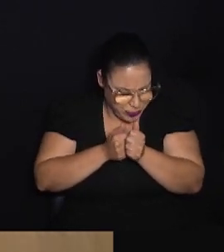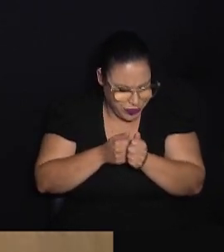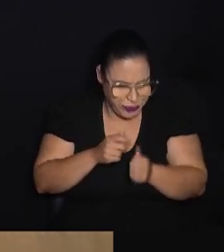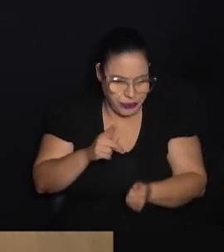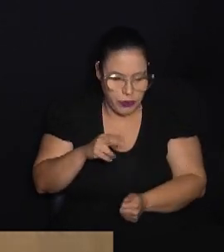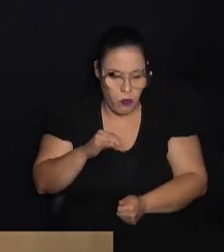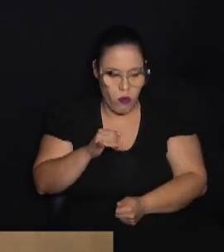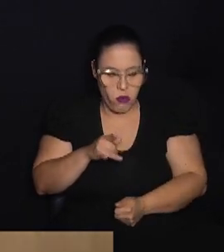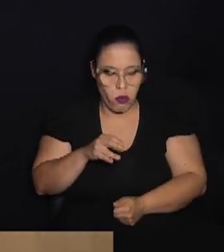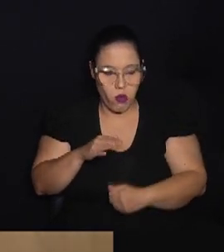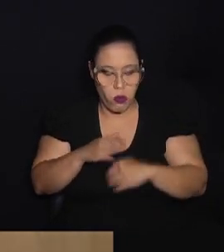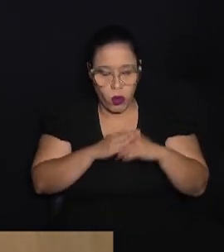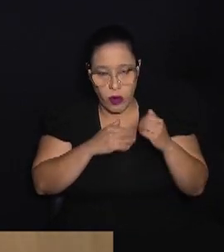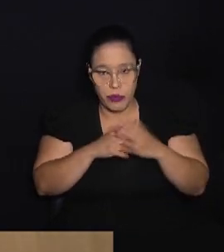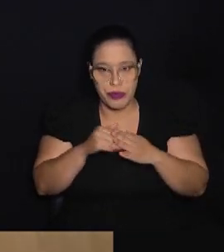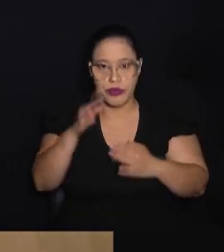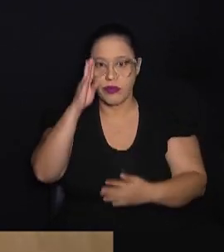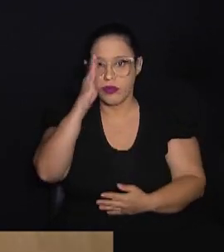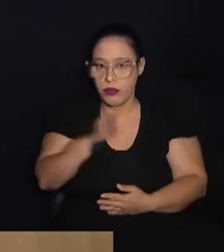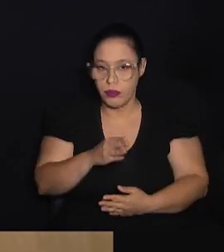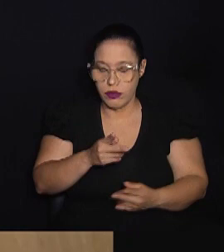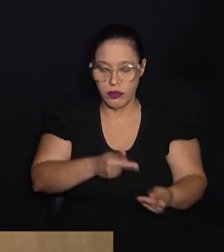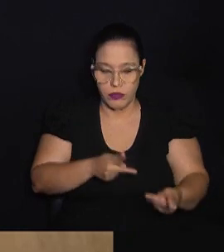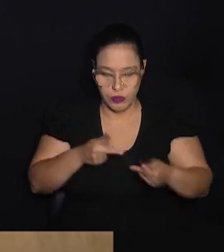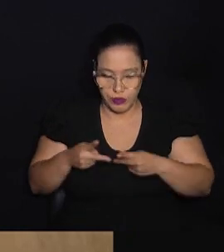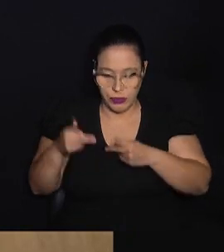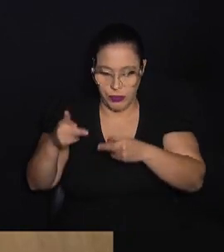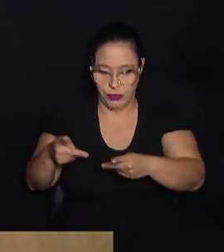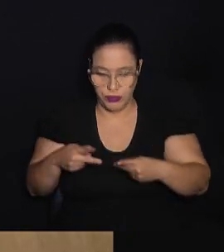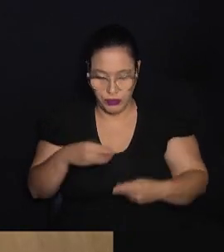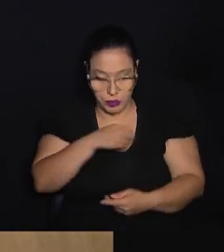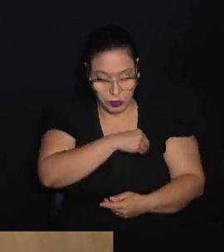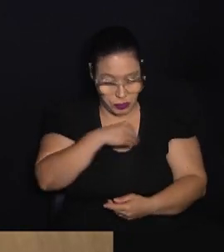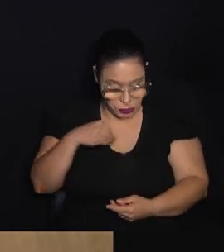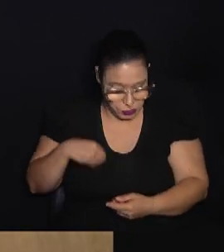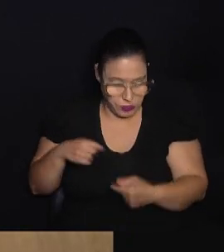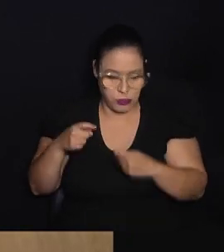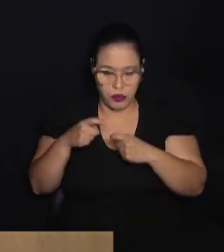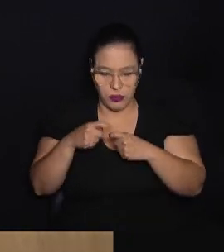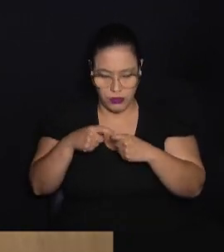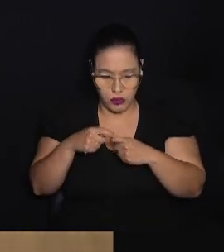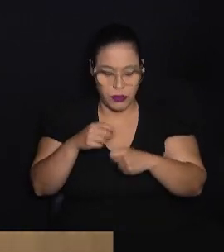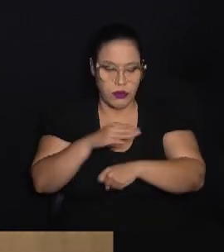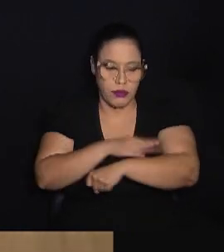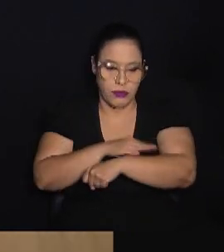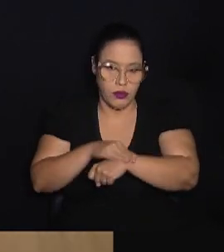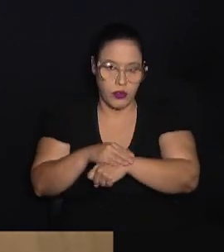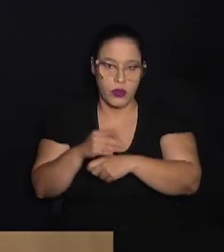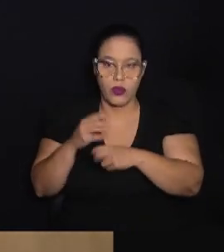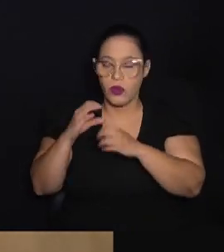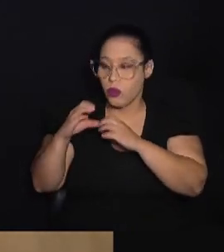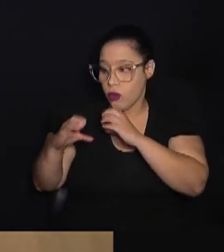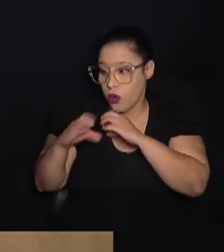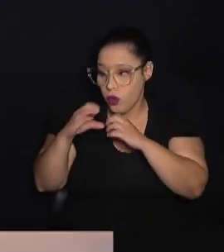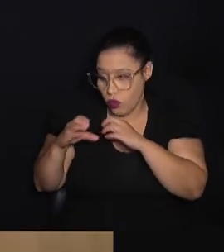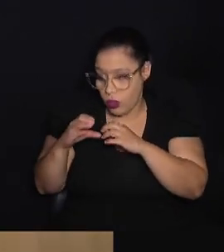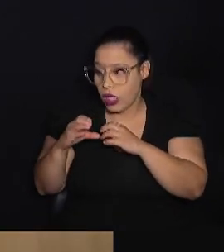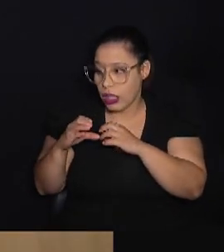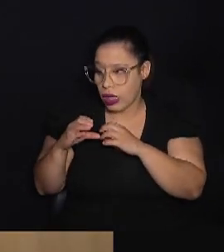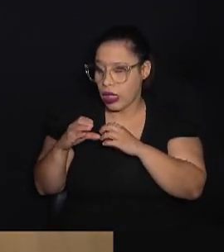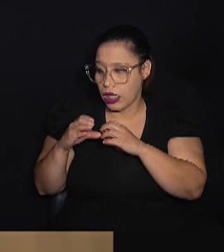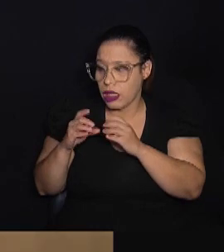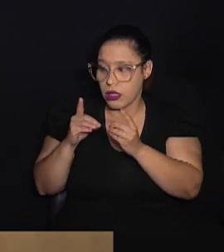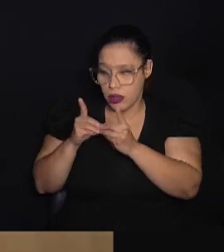pós-tratamento, principalmente com as visitas e avaliações, exames médicos, exames físicos, conversar na consulta e